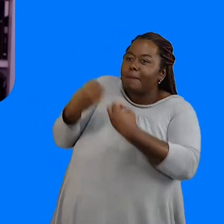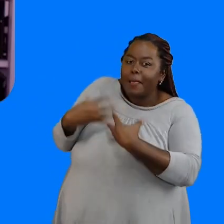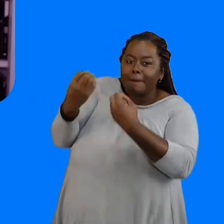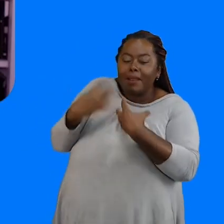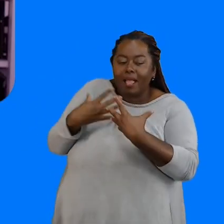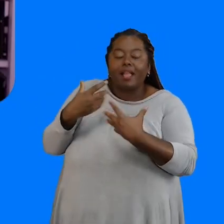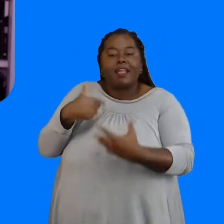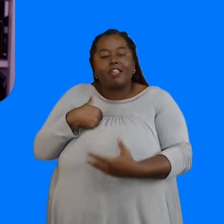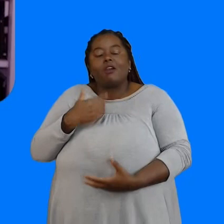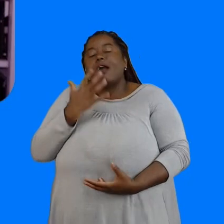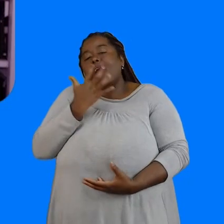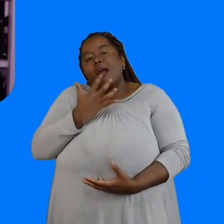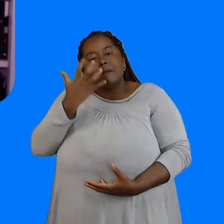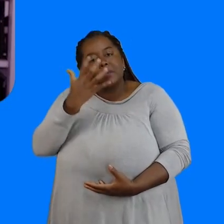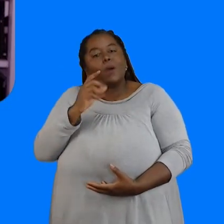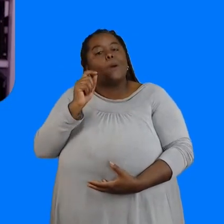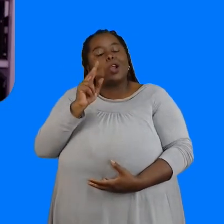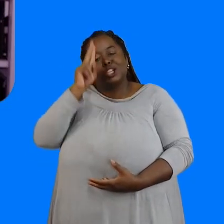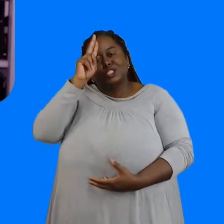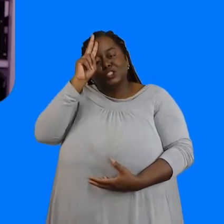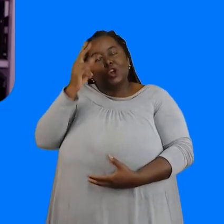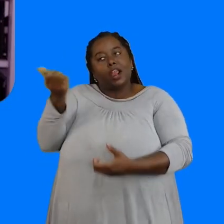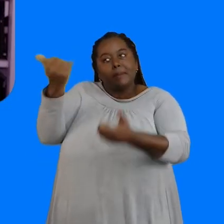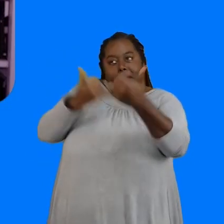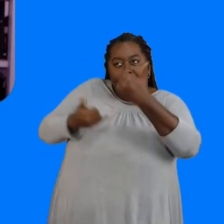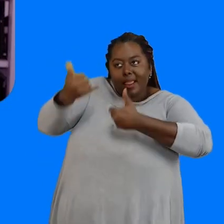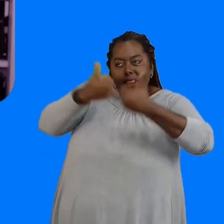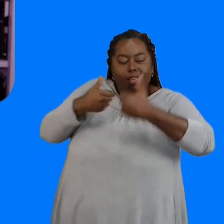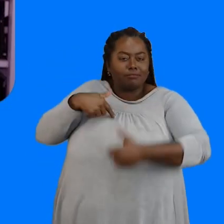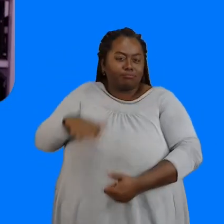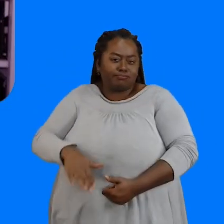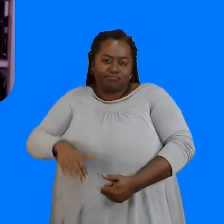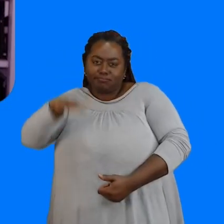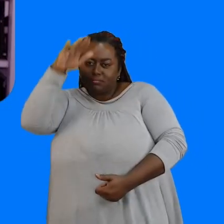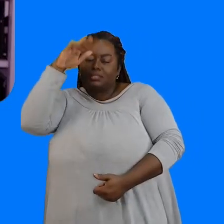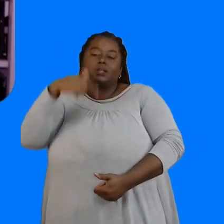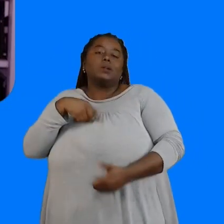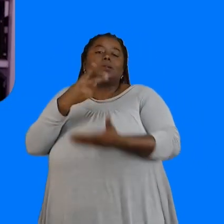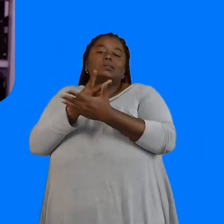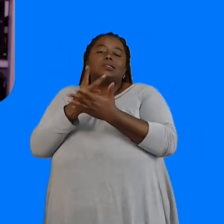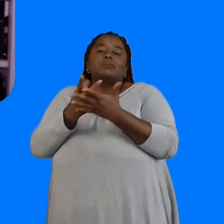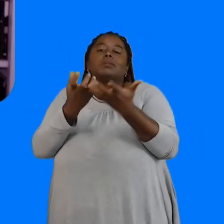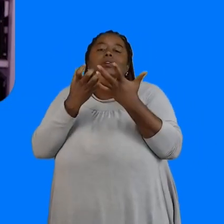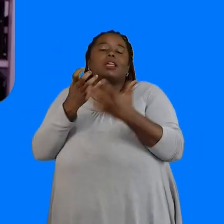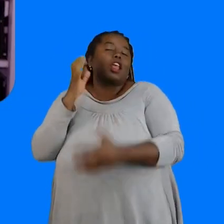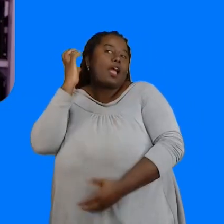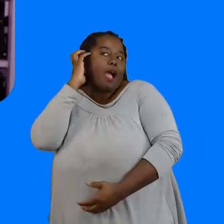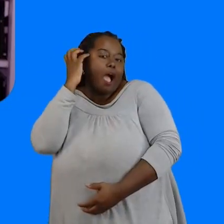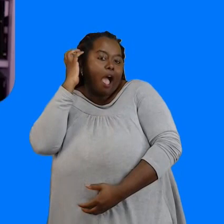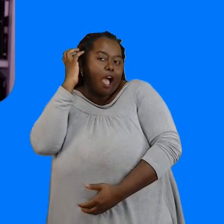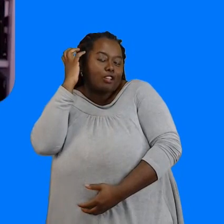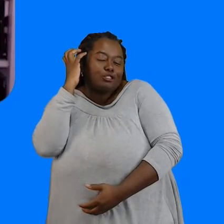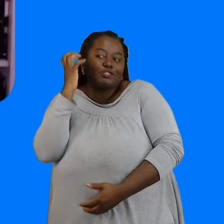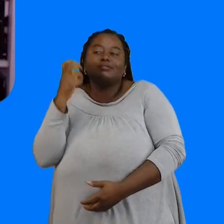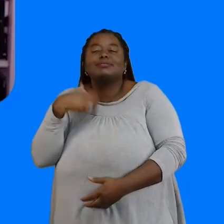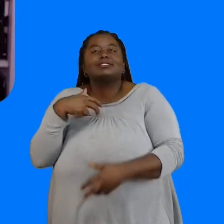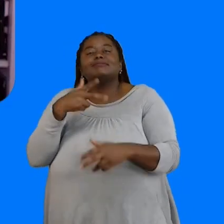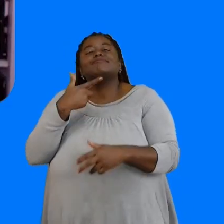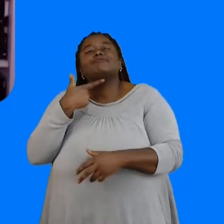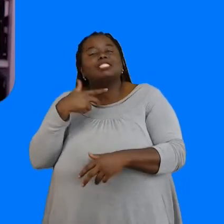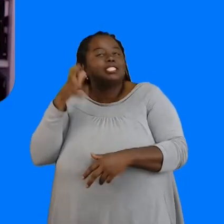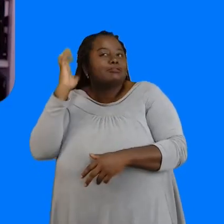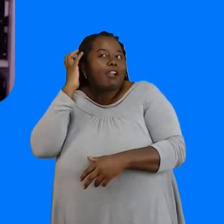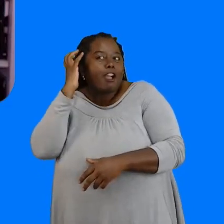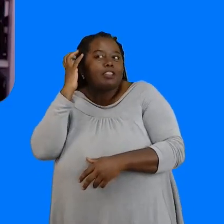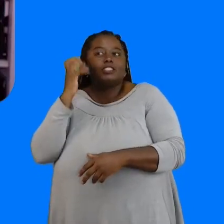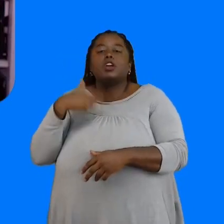ouvir histórias desde pequeno, que ficava sempre querendo ouvir rádio, então eu via muito rádio e queria saber